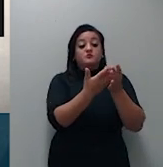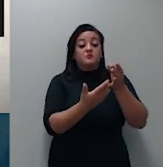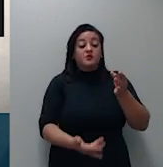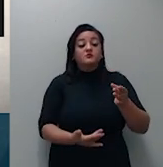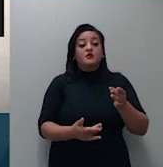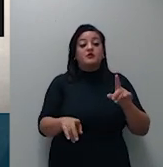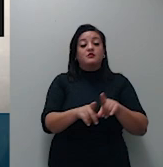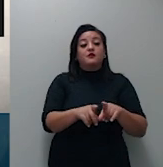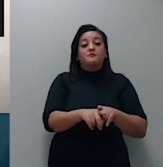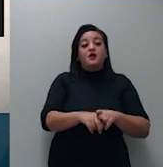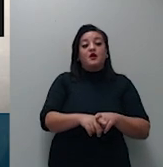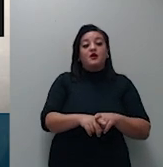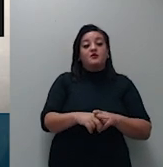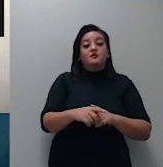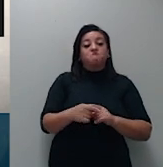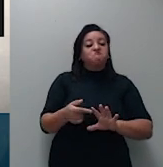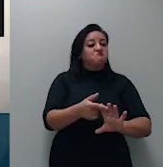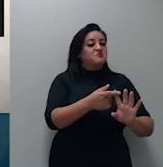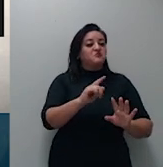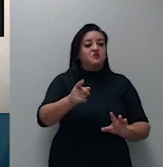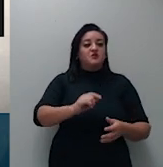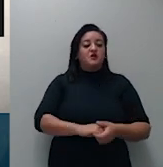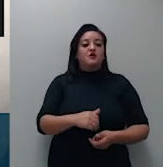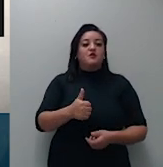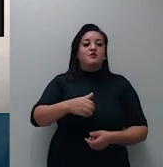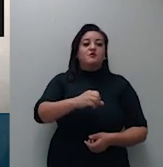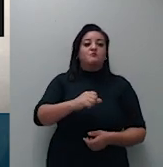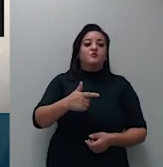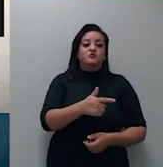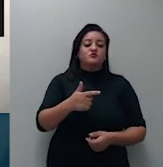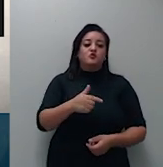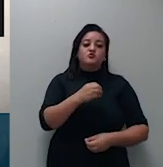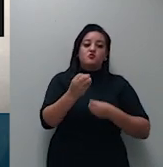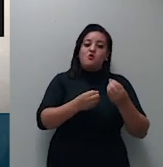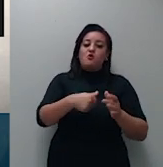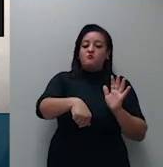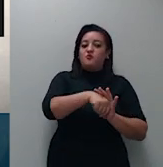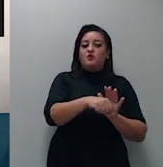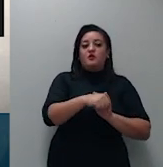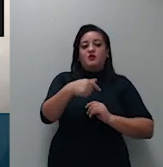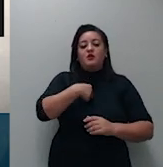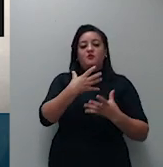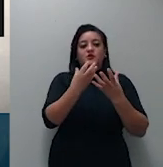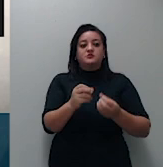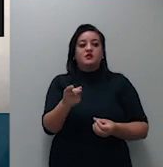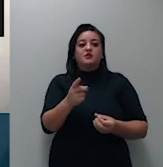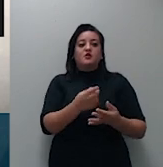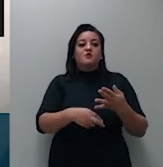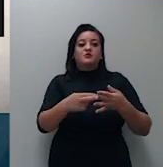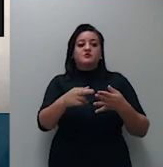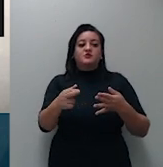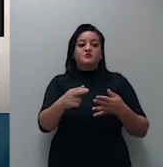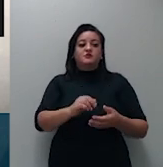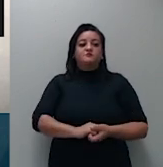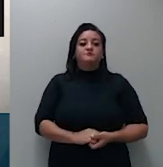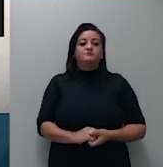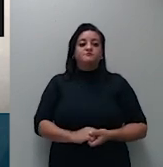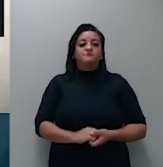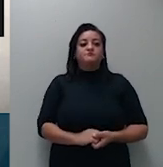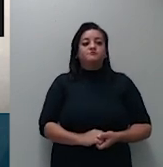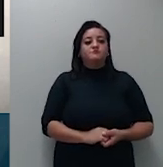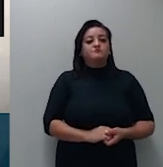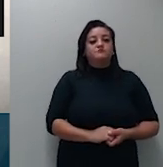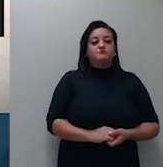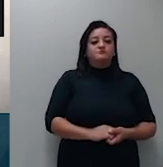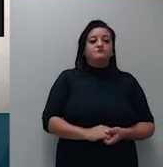de declaração tão pouco foi indicado 1022 Como violar eu levo o provimento ao agravo interno